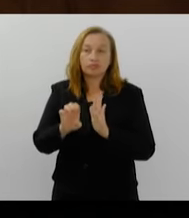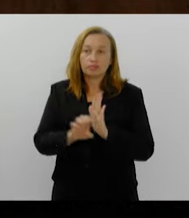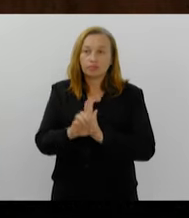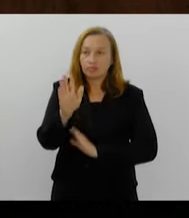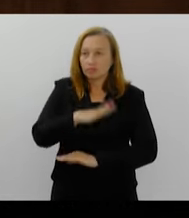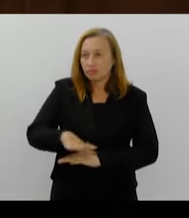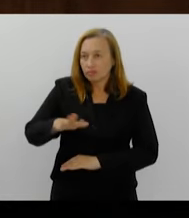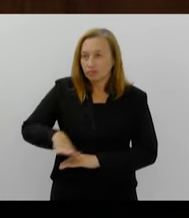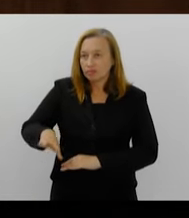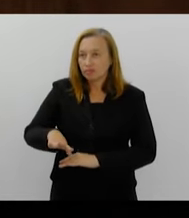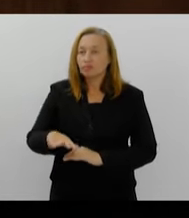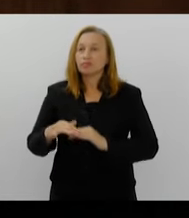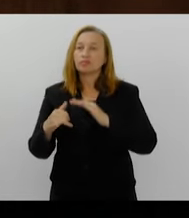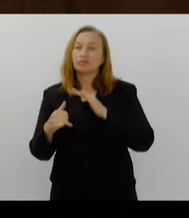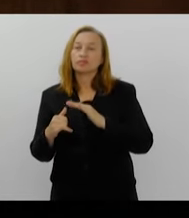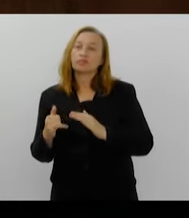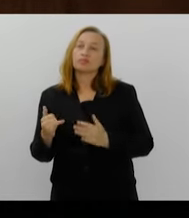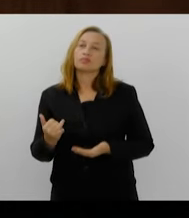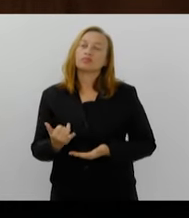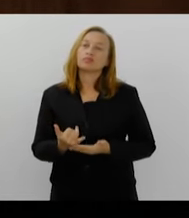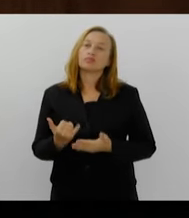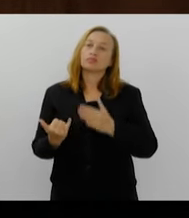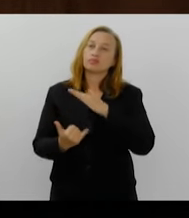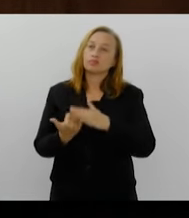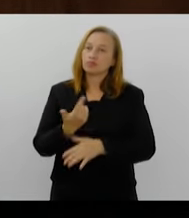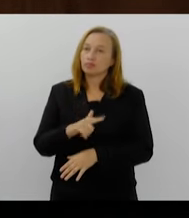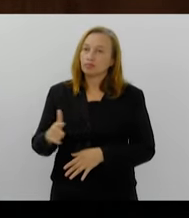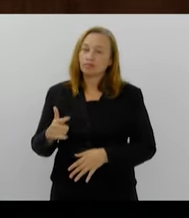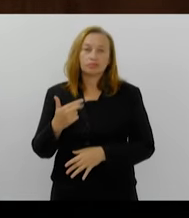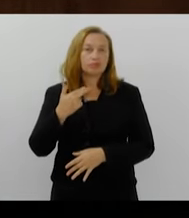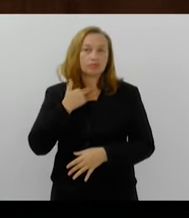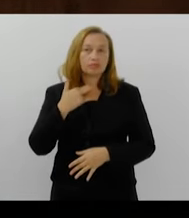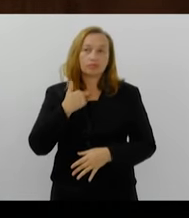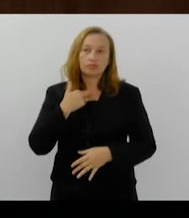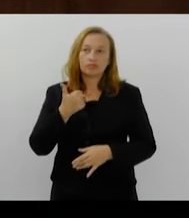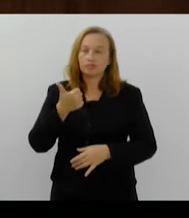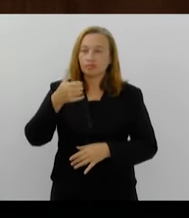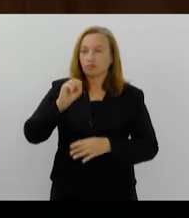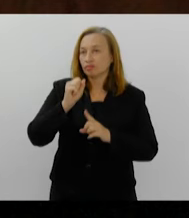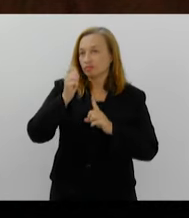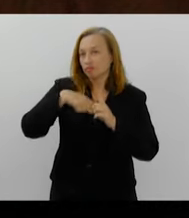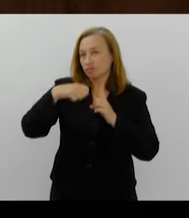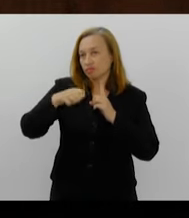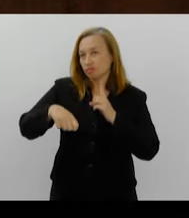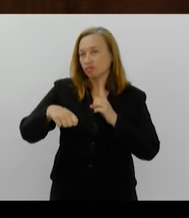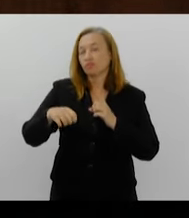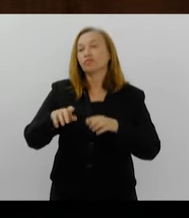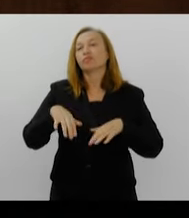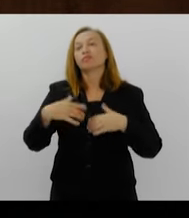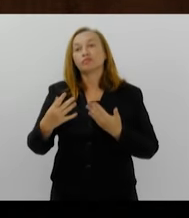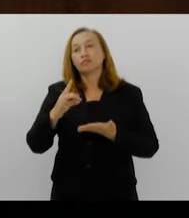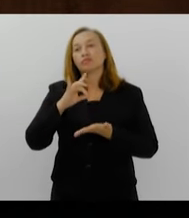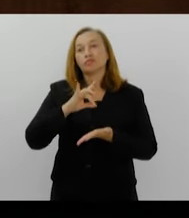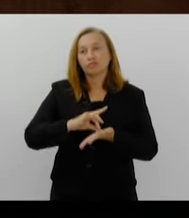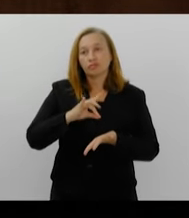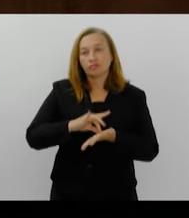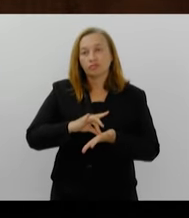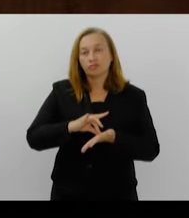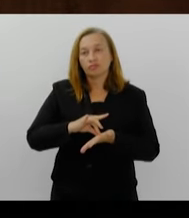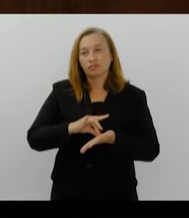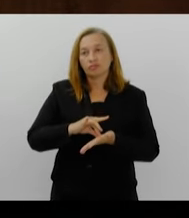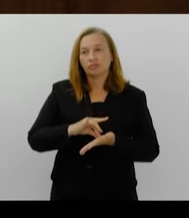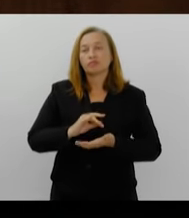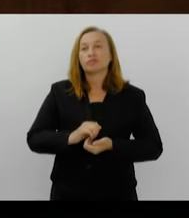a institucionalização, não é, ela não pode ultrapassar 18 meses. E, na realidade, por